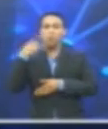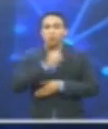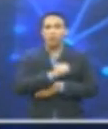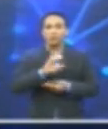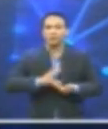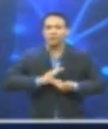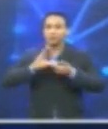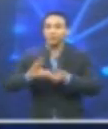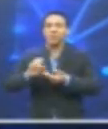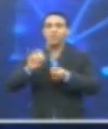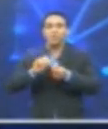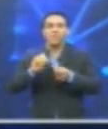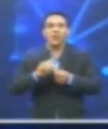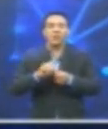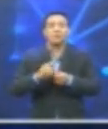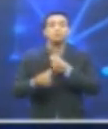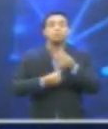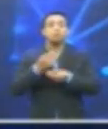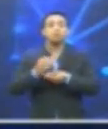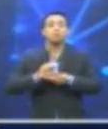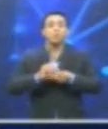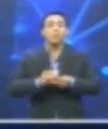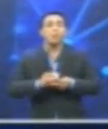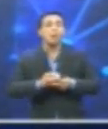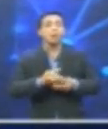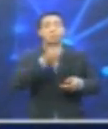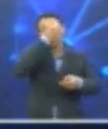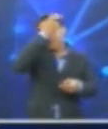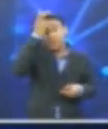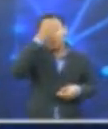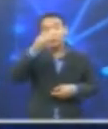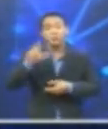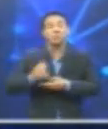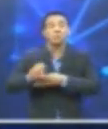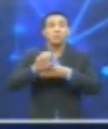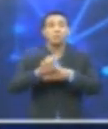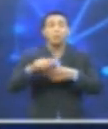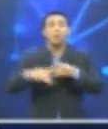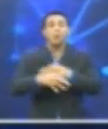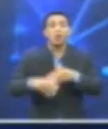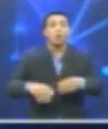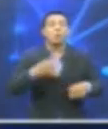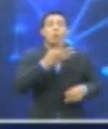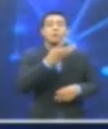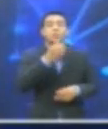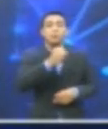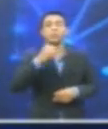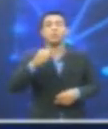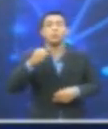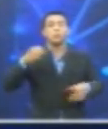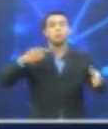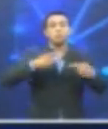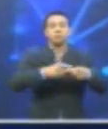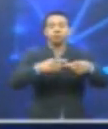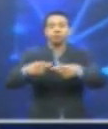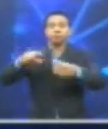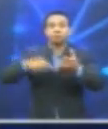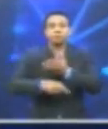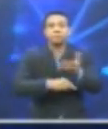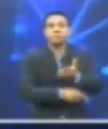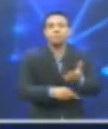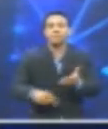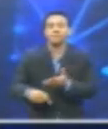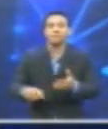para perfurar, e os prefeitos, o povo sabe, nos seus municípios, 488 postos. Então, nesta área, eu estou ganhando